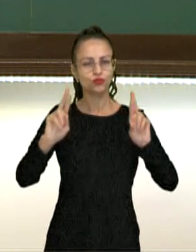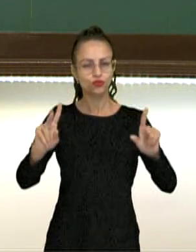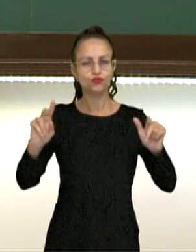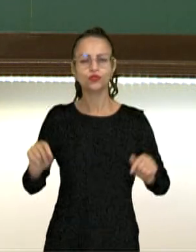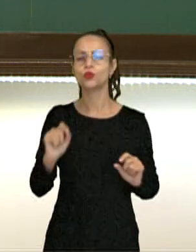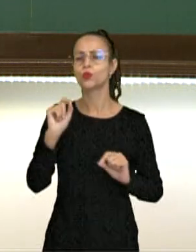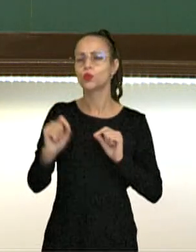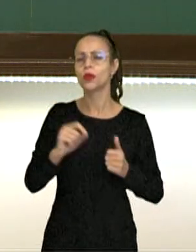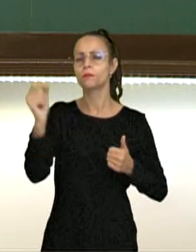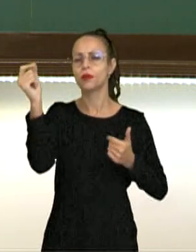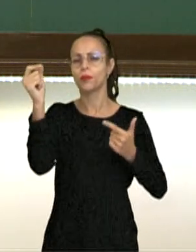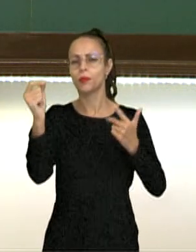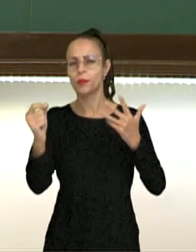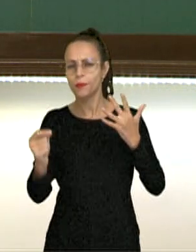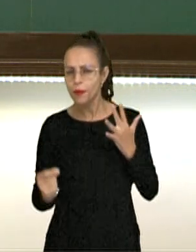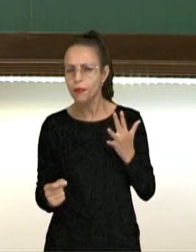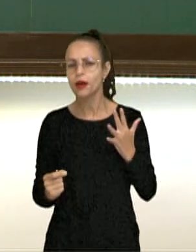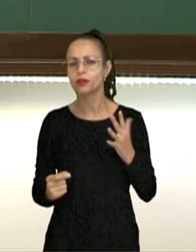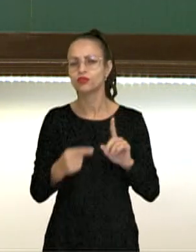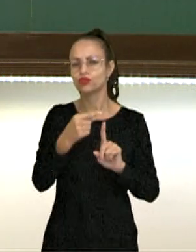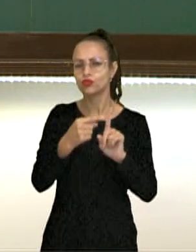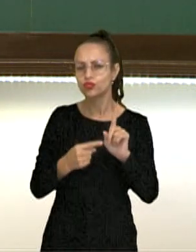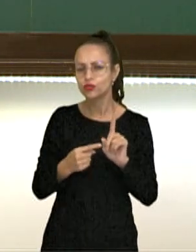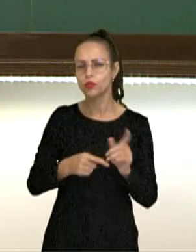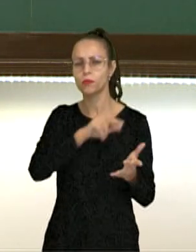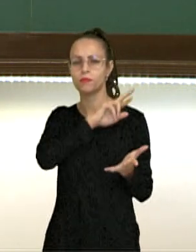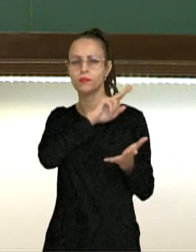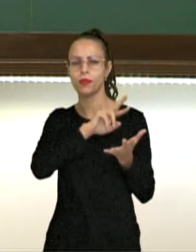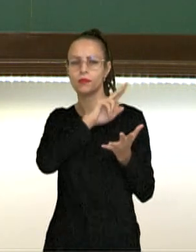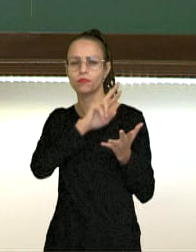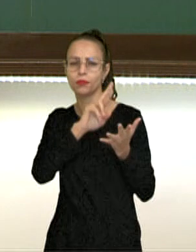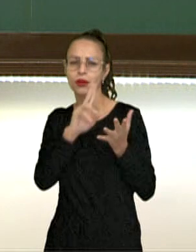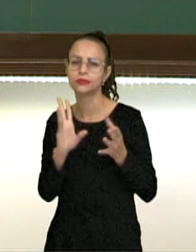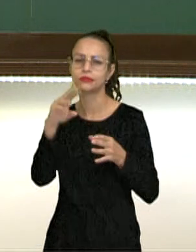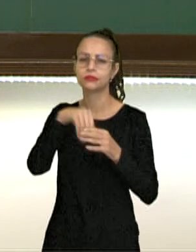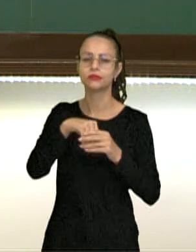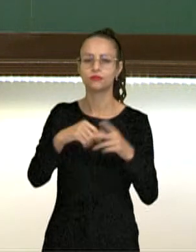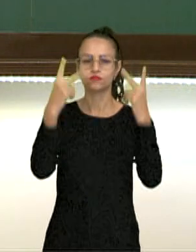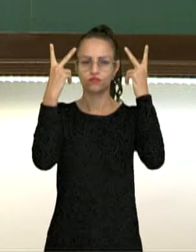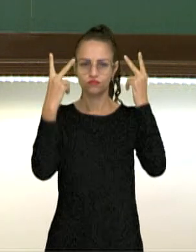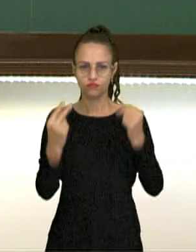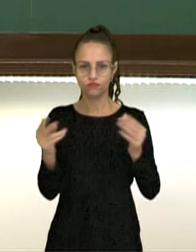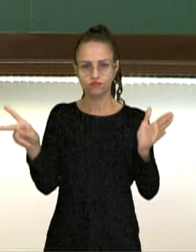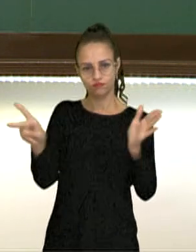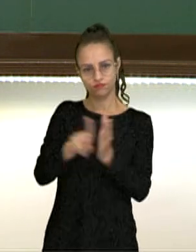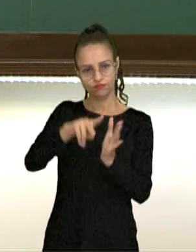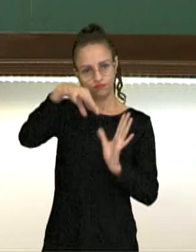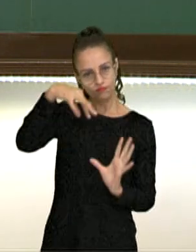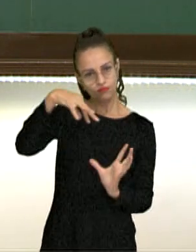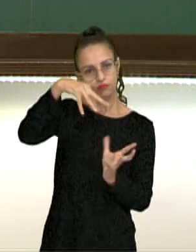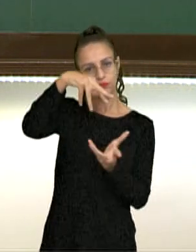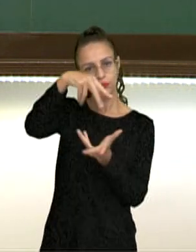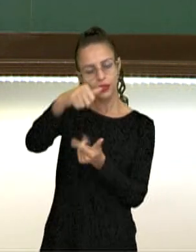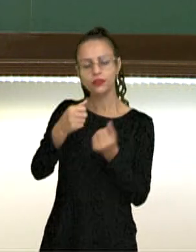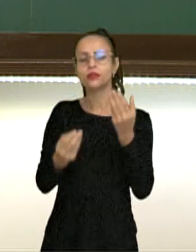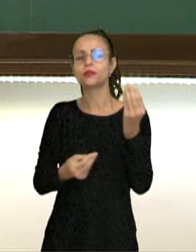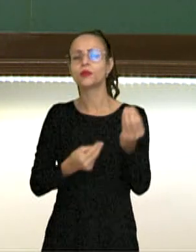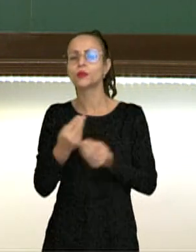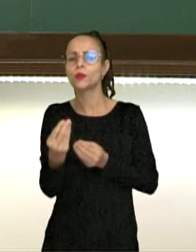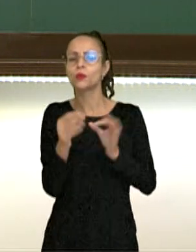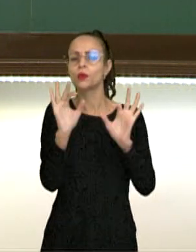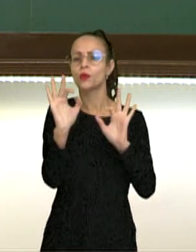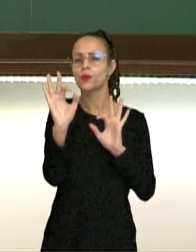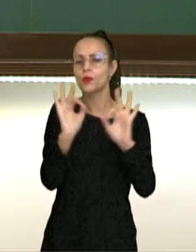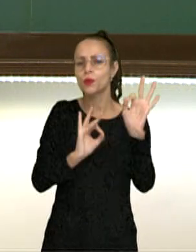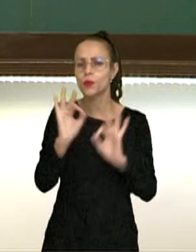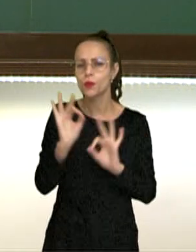aspectos do planeta, os diferentes elementos naturais do nosso planeta e como eles estão organizados,